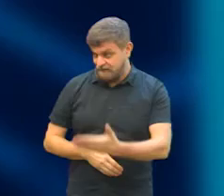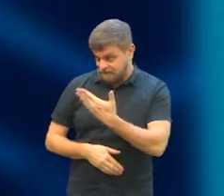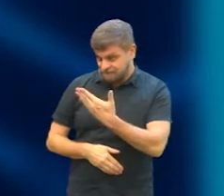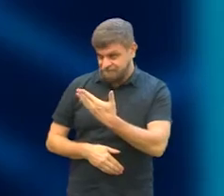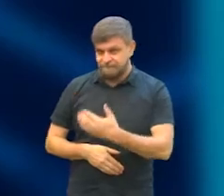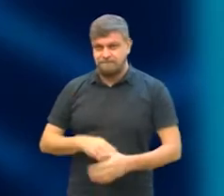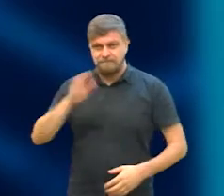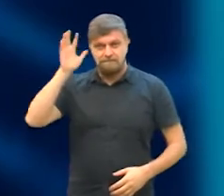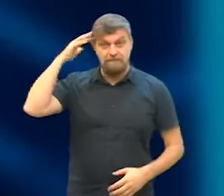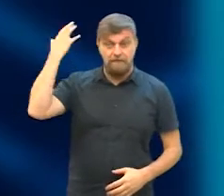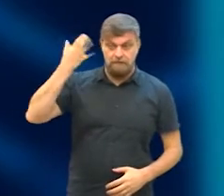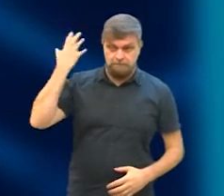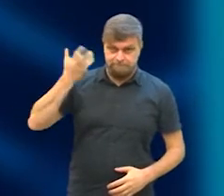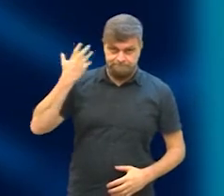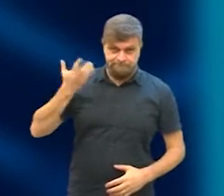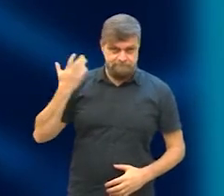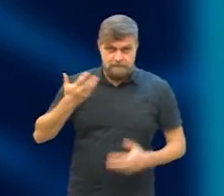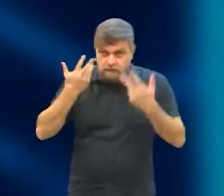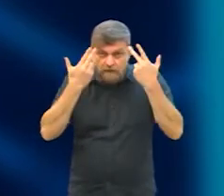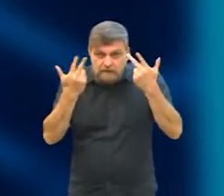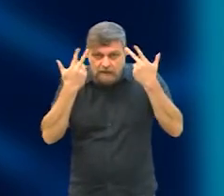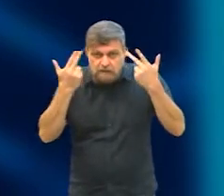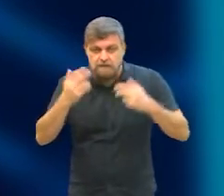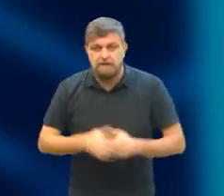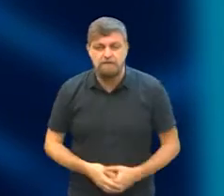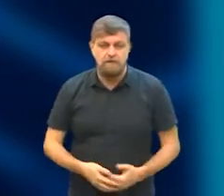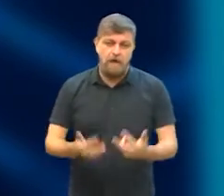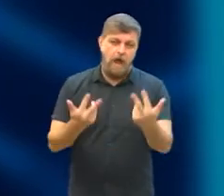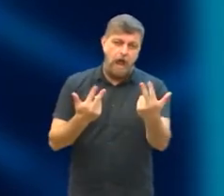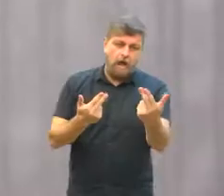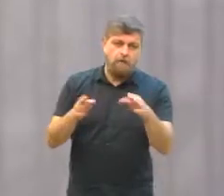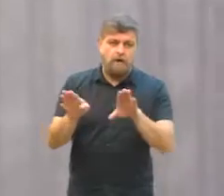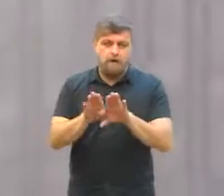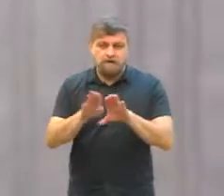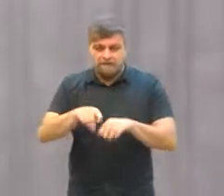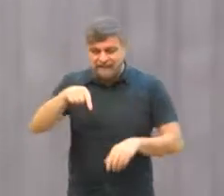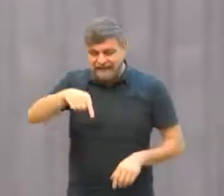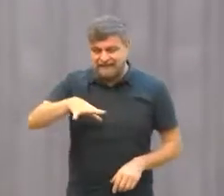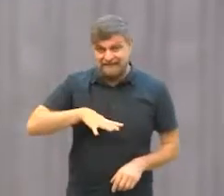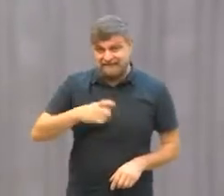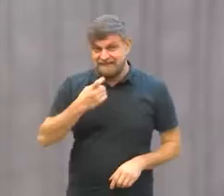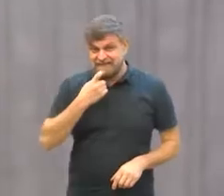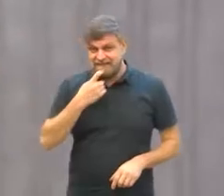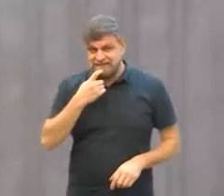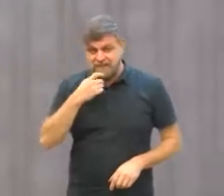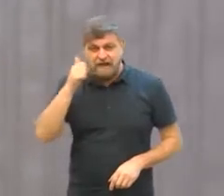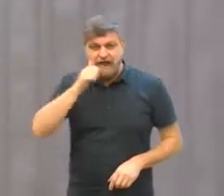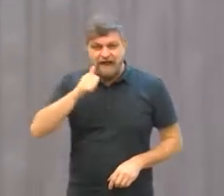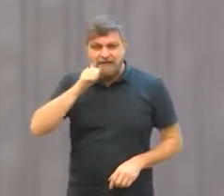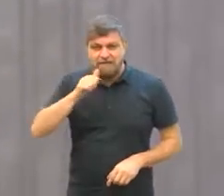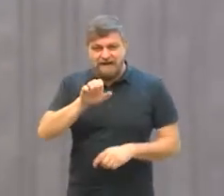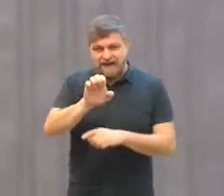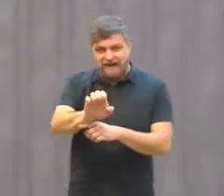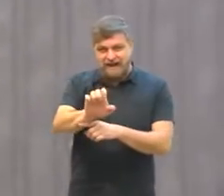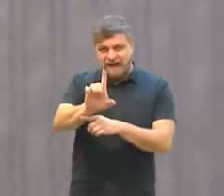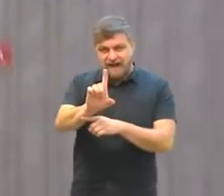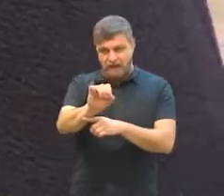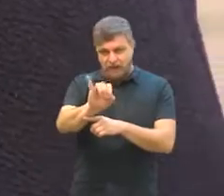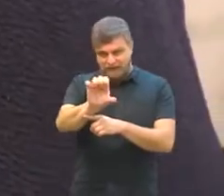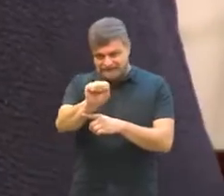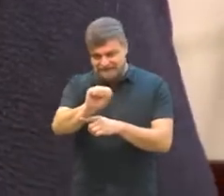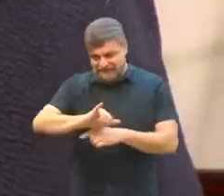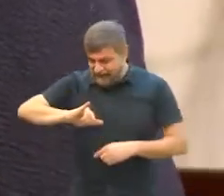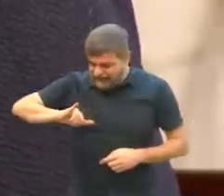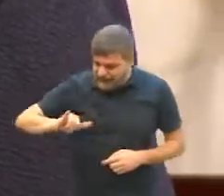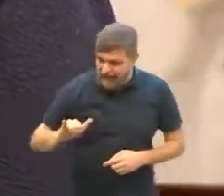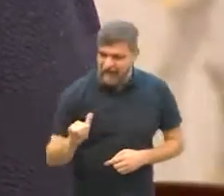A atriz Juliana Paz aderiu aos cachos naturais. É o caso também da esteticista, aqui de Campinas, Heloísa,